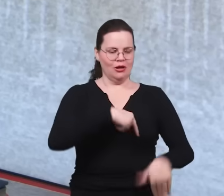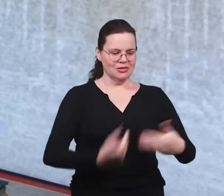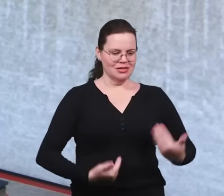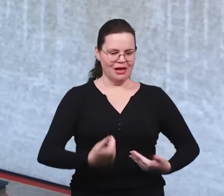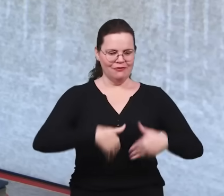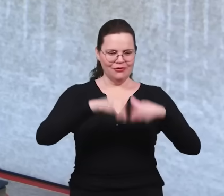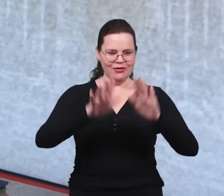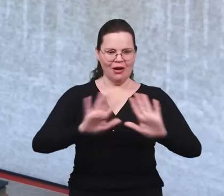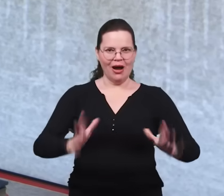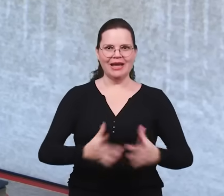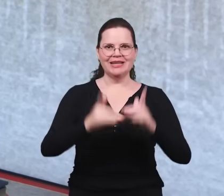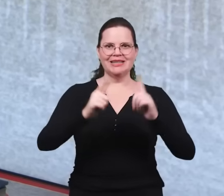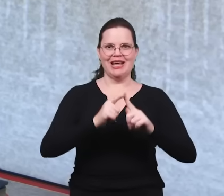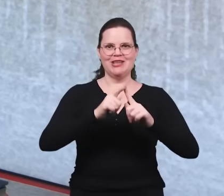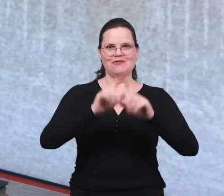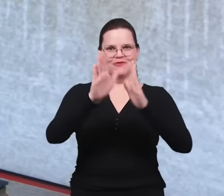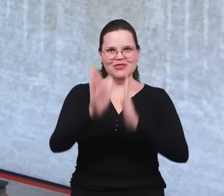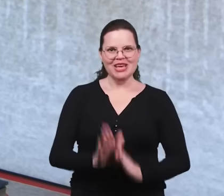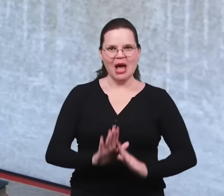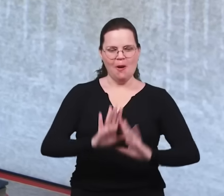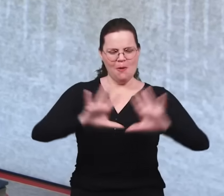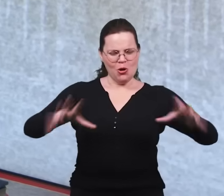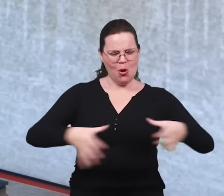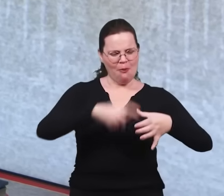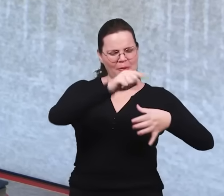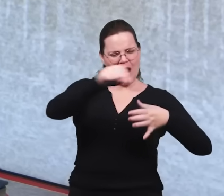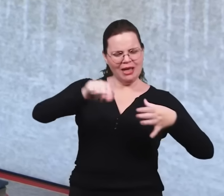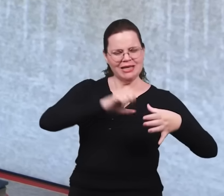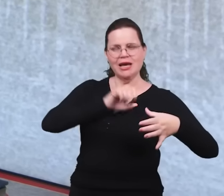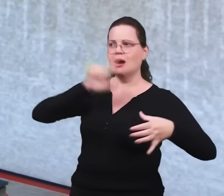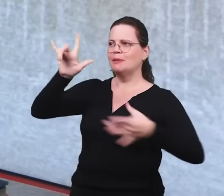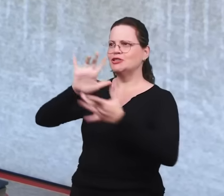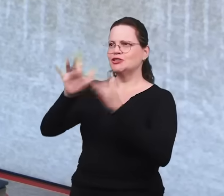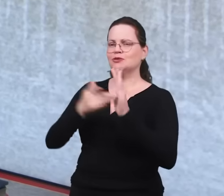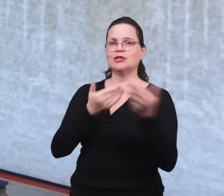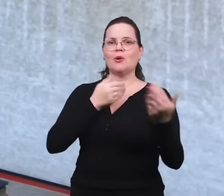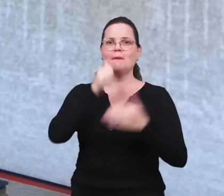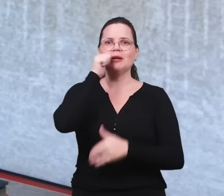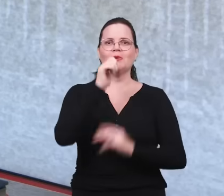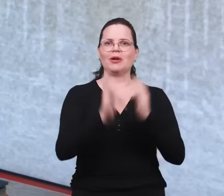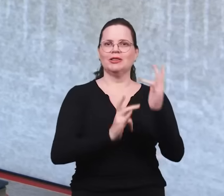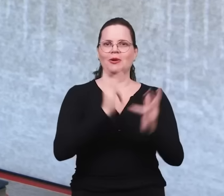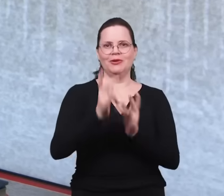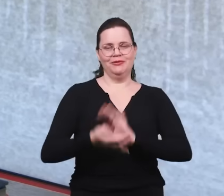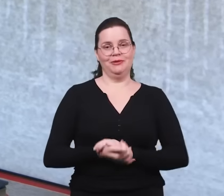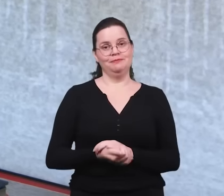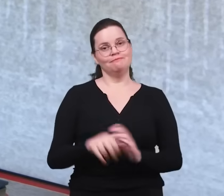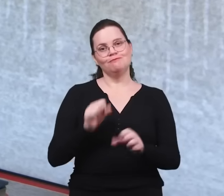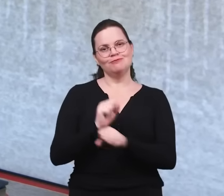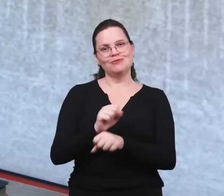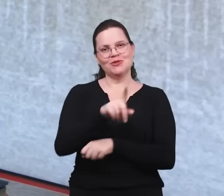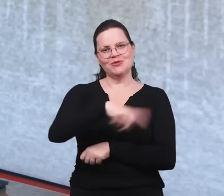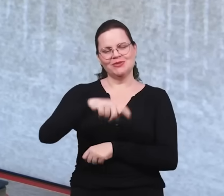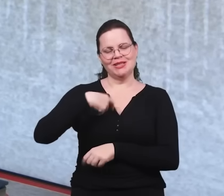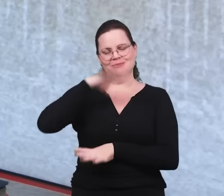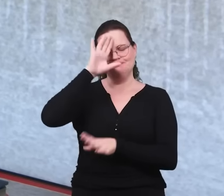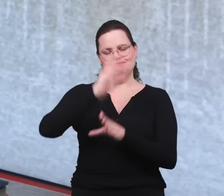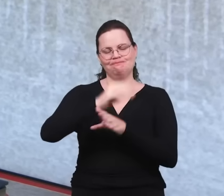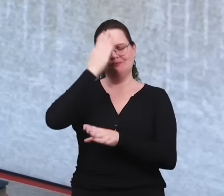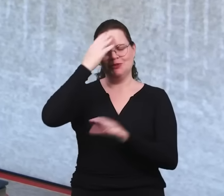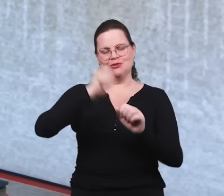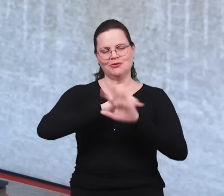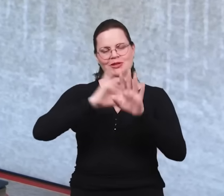de tantos quantos amam a Jesus, na figura da noiva. Assim, esperamos que esse tema tenha sido